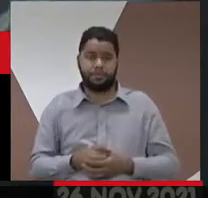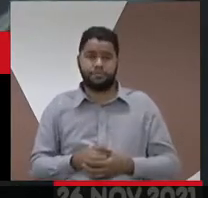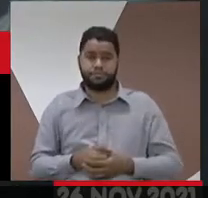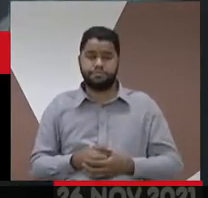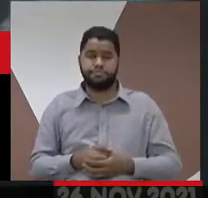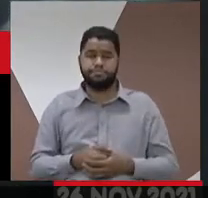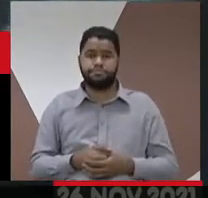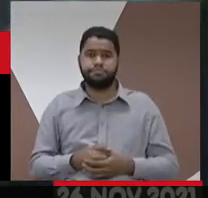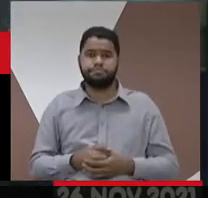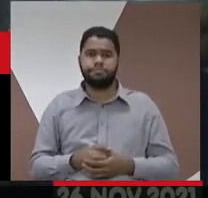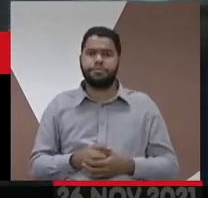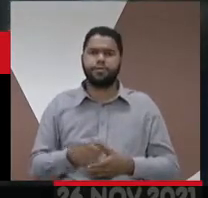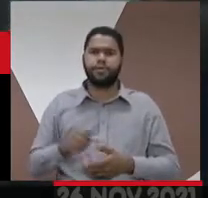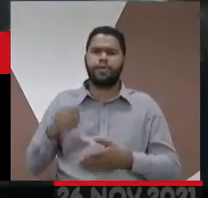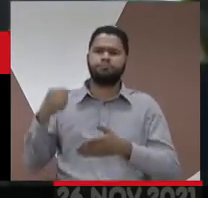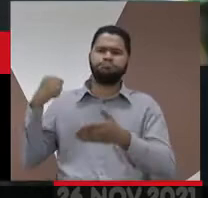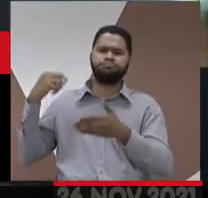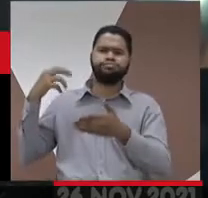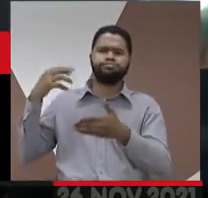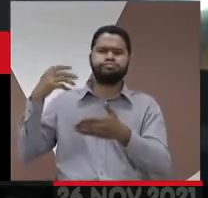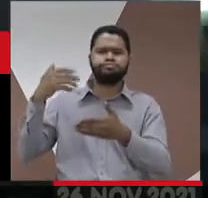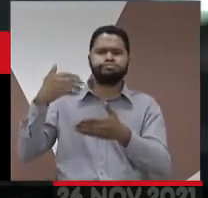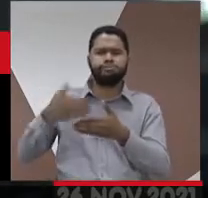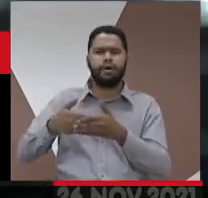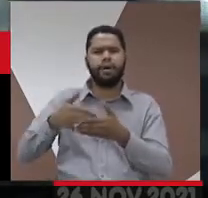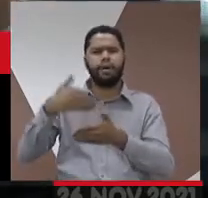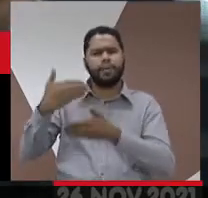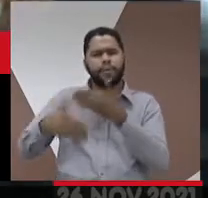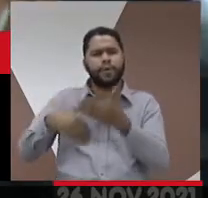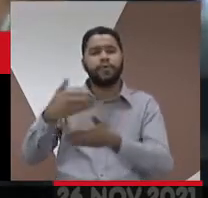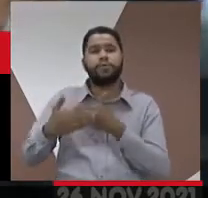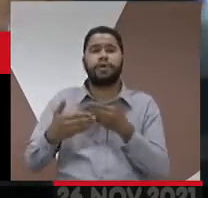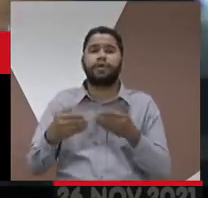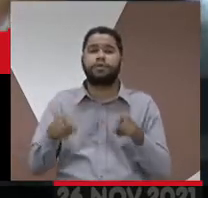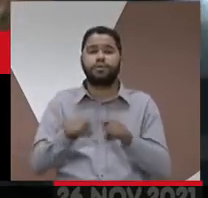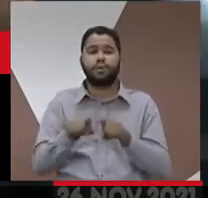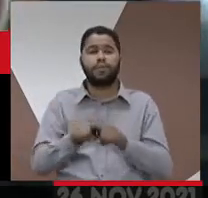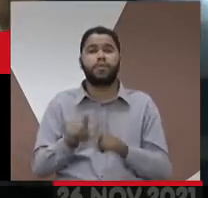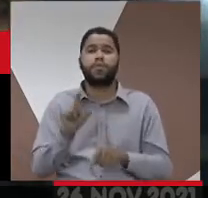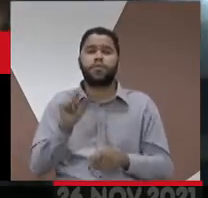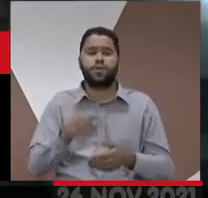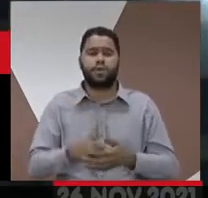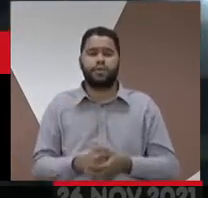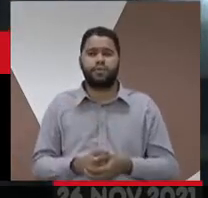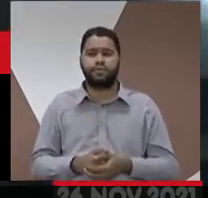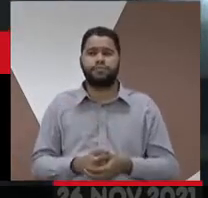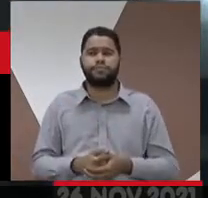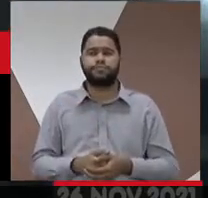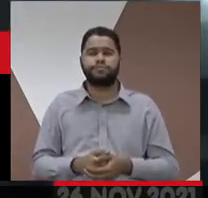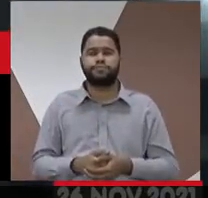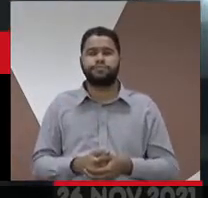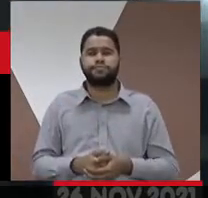Agora, em todo esse processo, também lamentamos, nós temos aqui o estimado